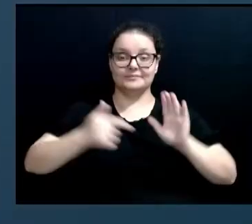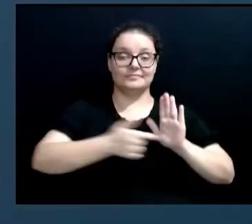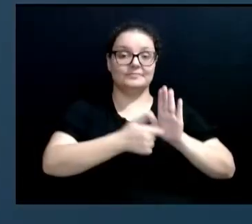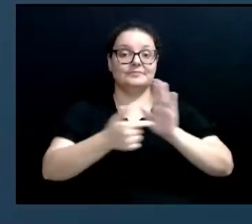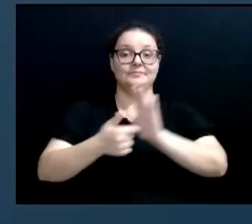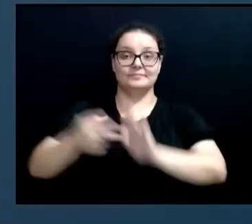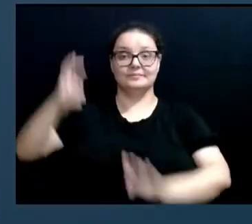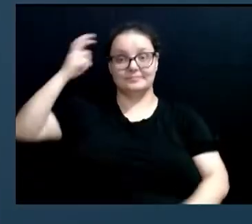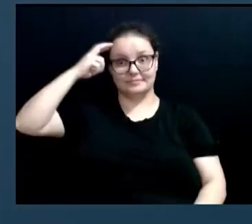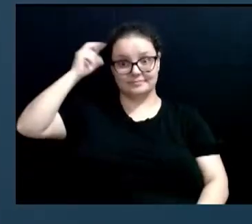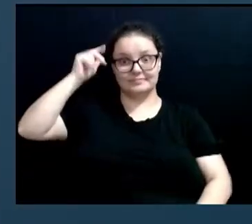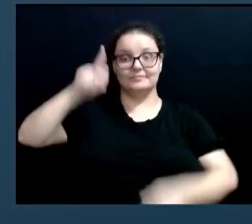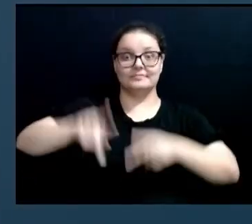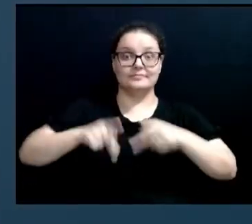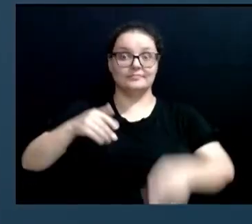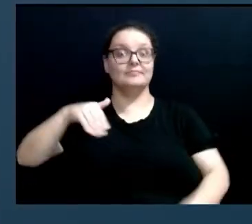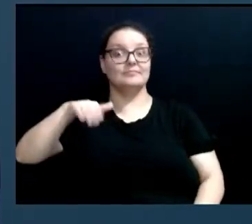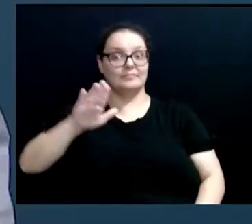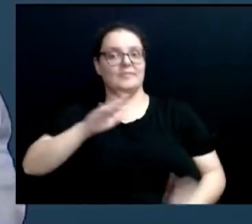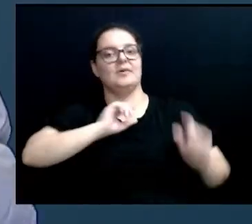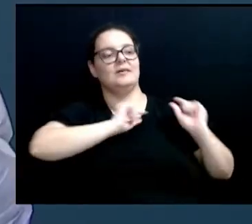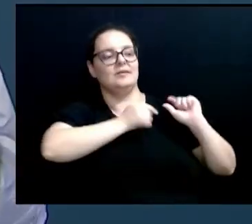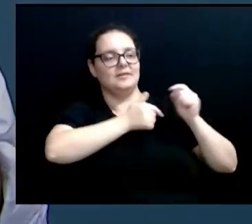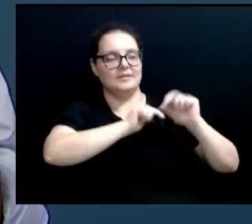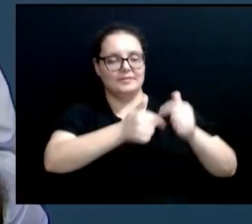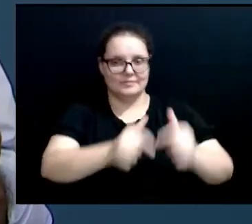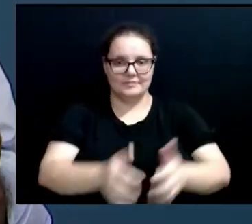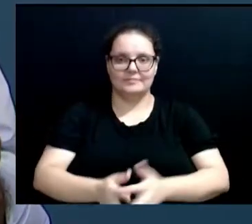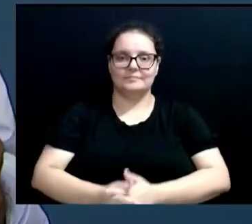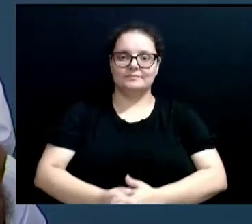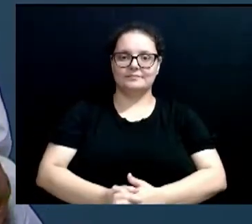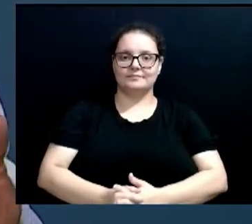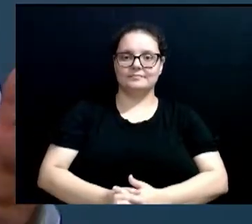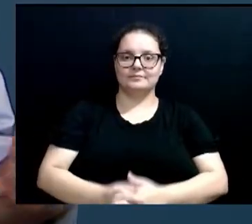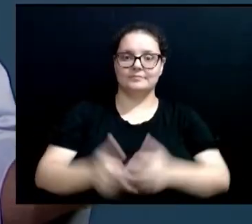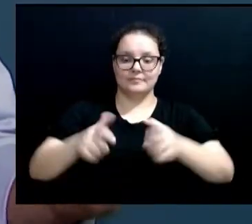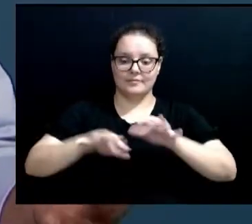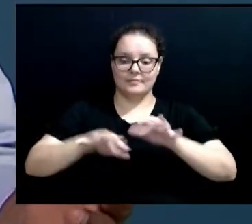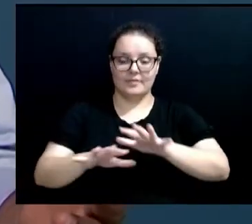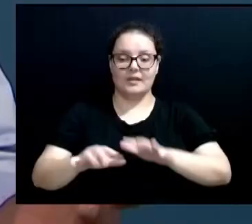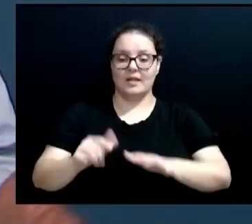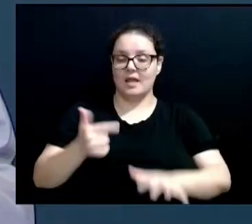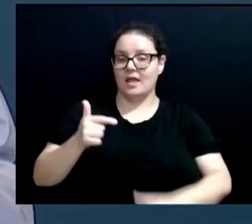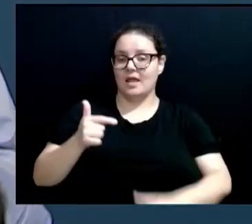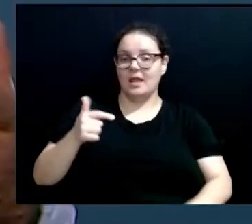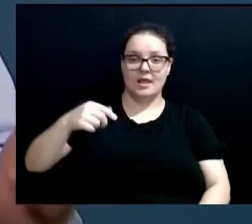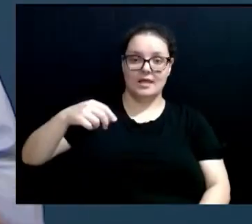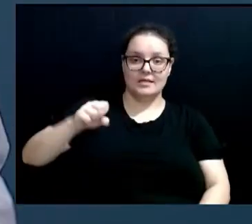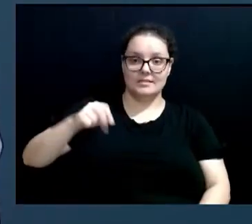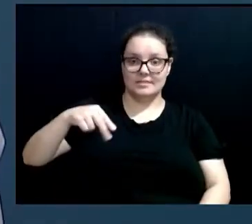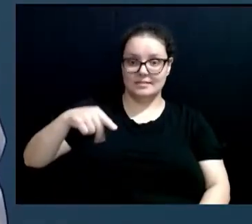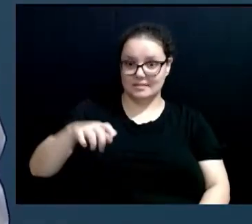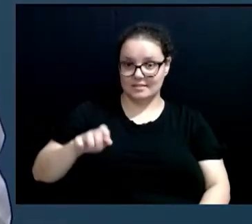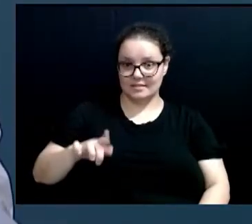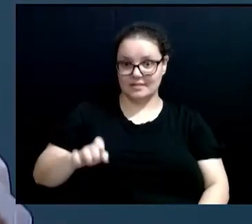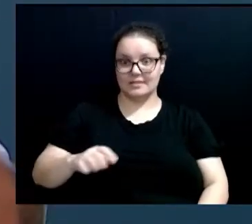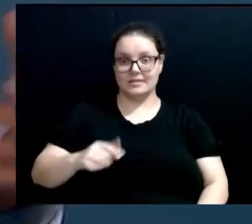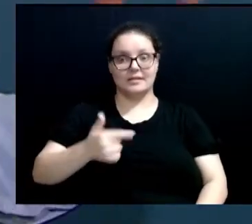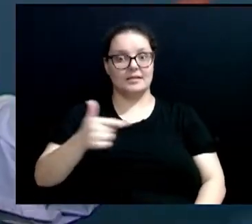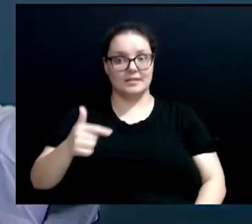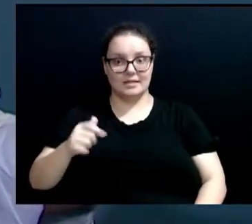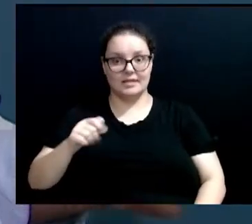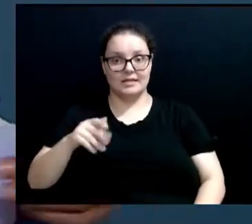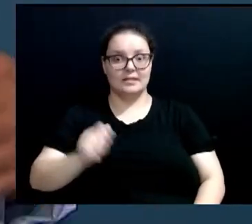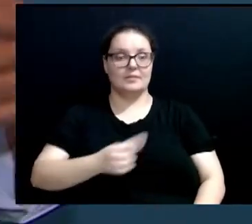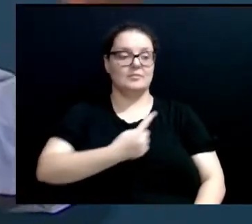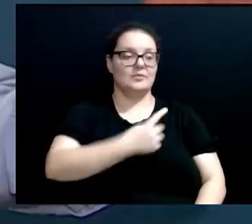popular mais tradicional, né? E o bloco Nem Sangue Nem Areia, lá em 1946, iniciou esse movimento